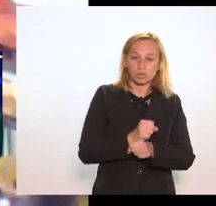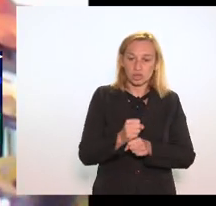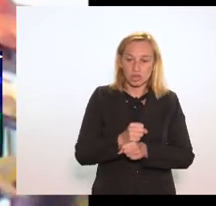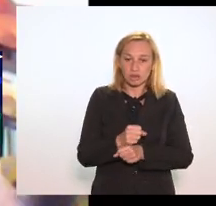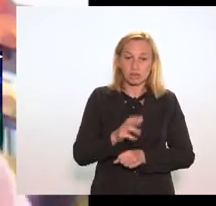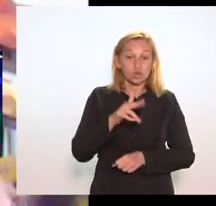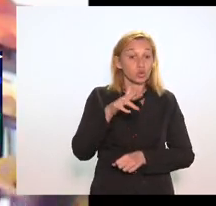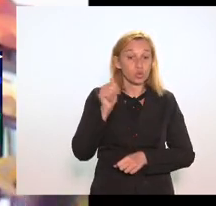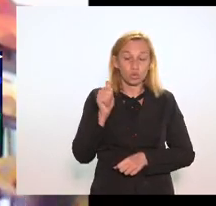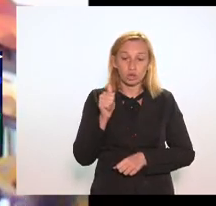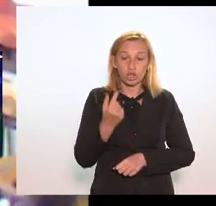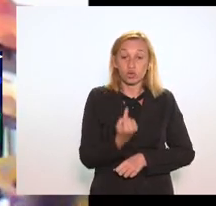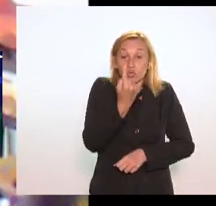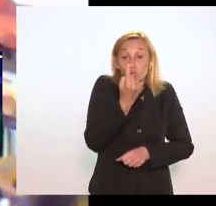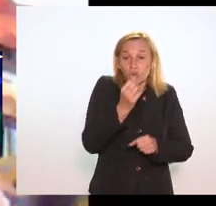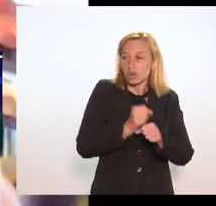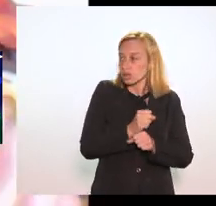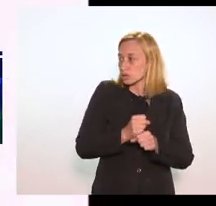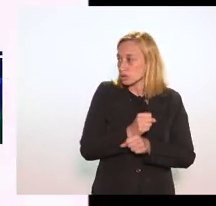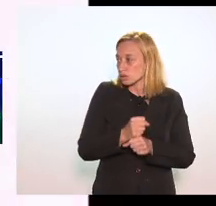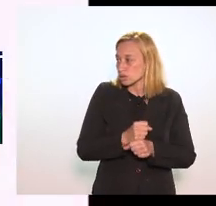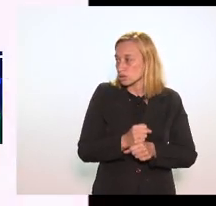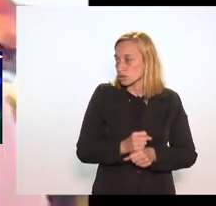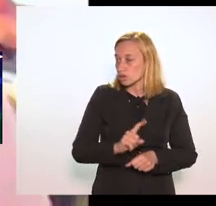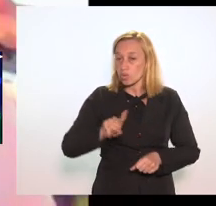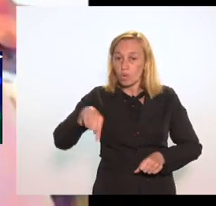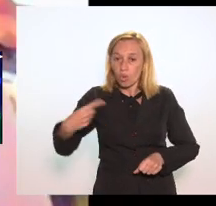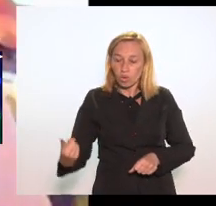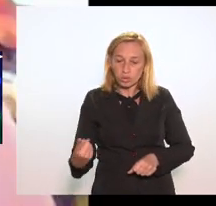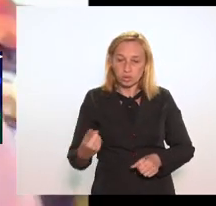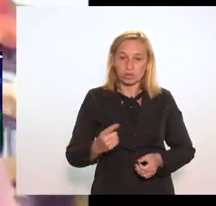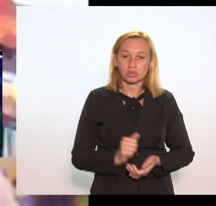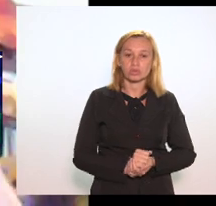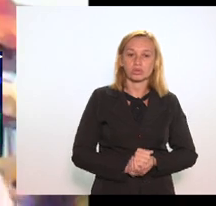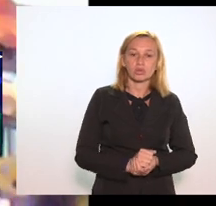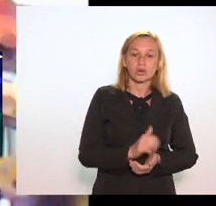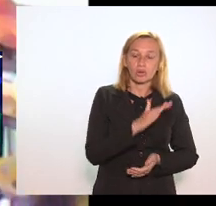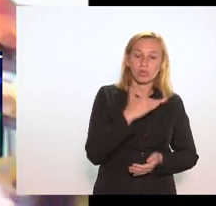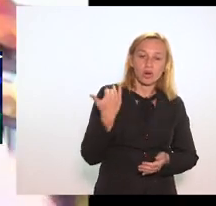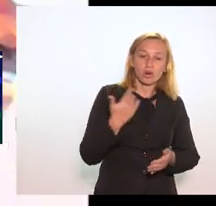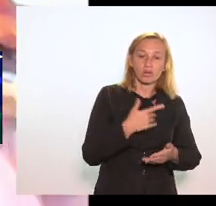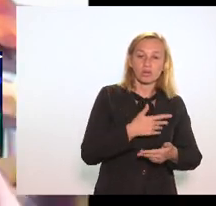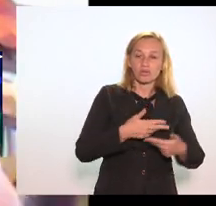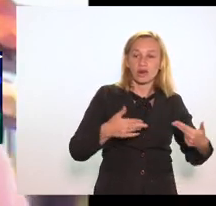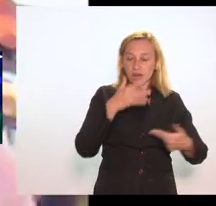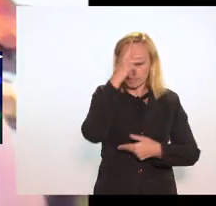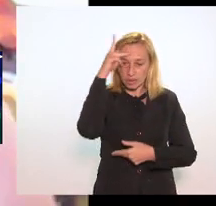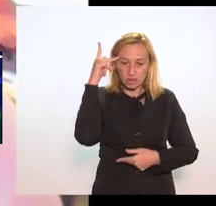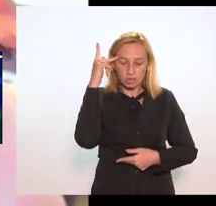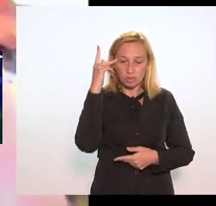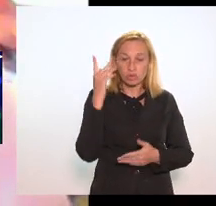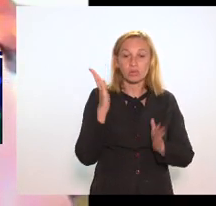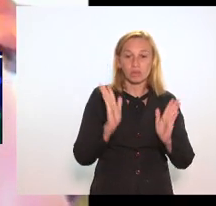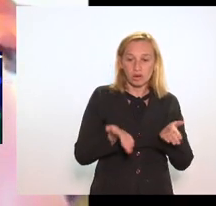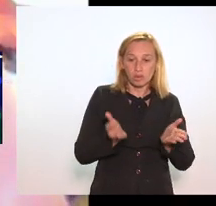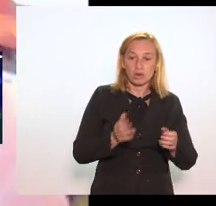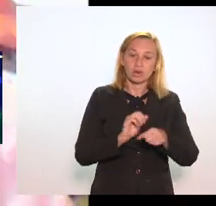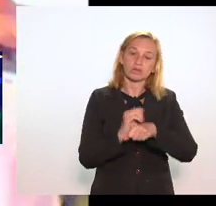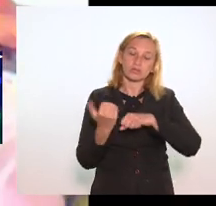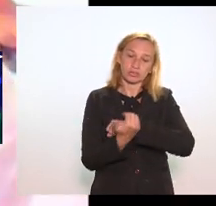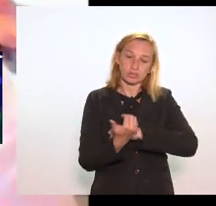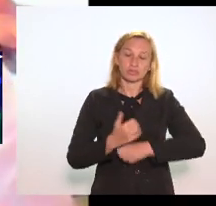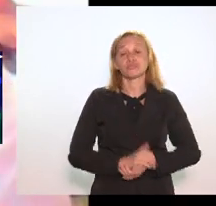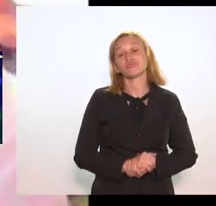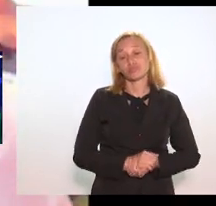nunca vi um ano nenhuma outra razão matou tanta gente como no último ano correr de 19 motor